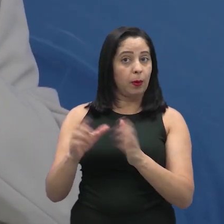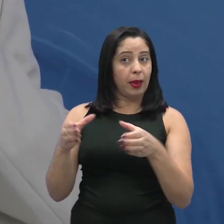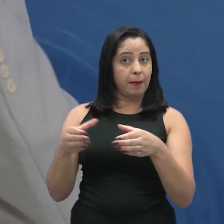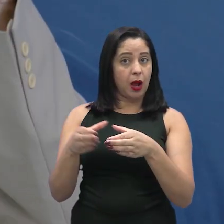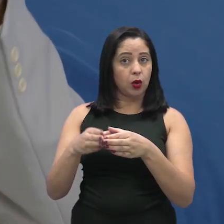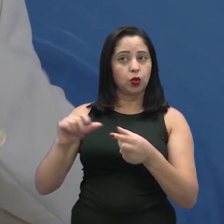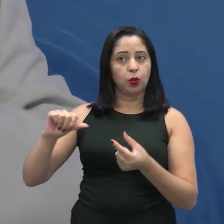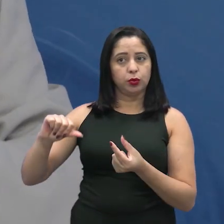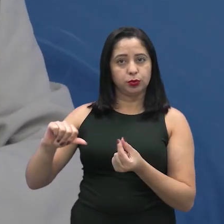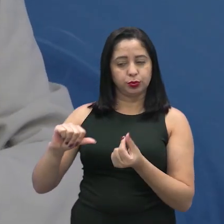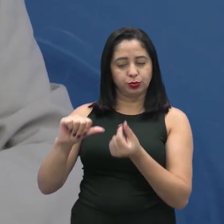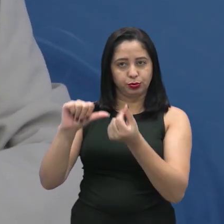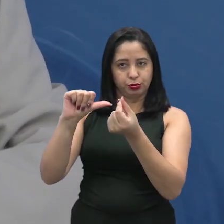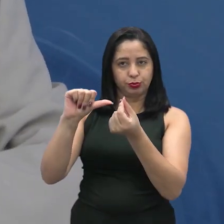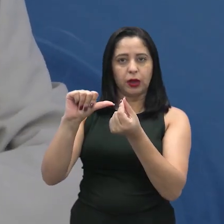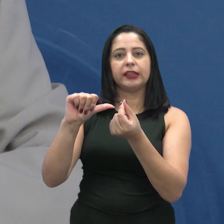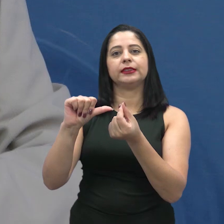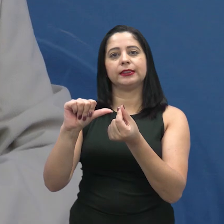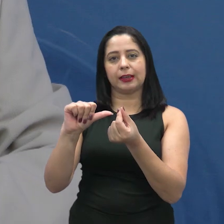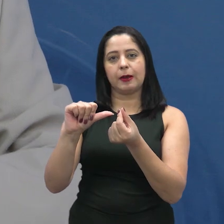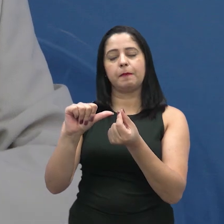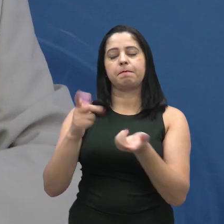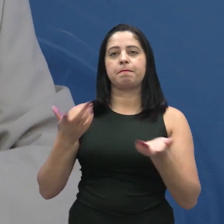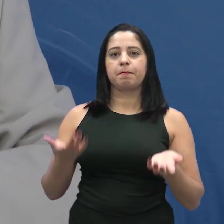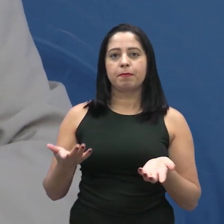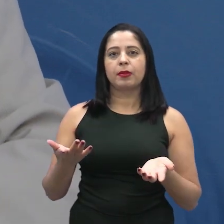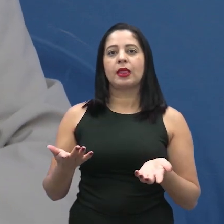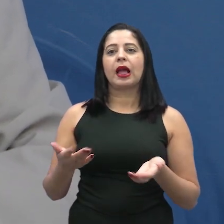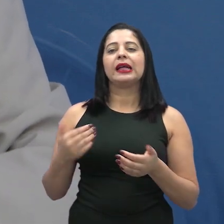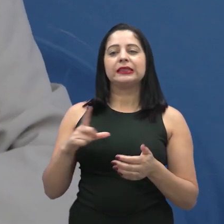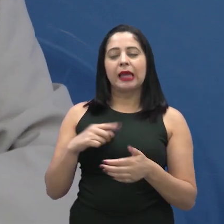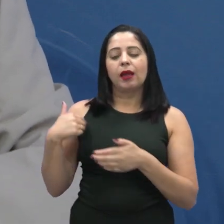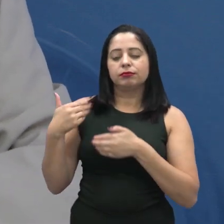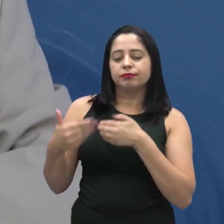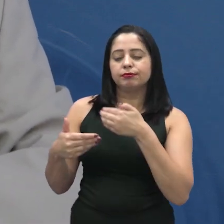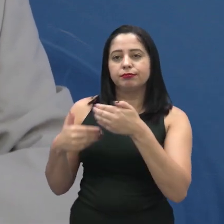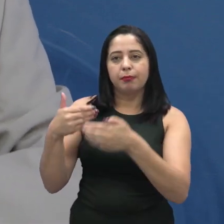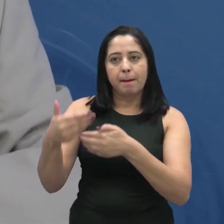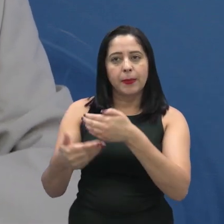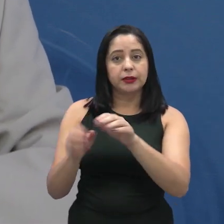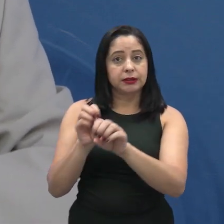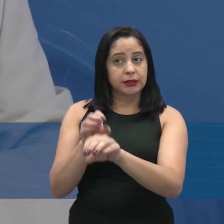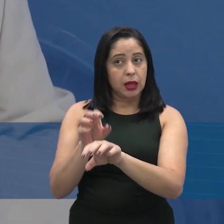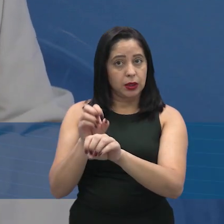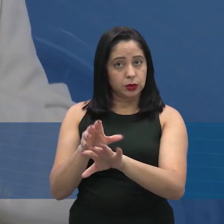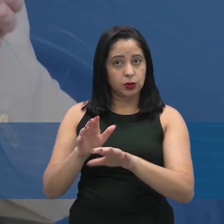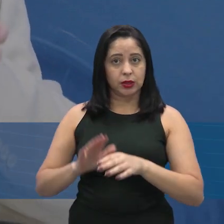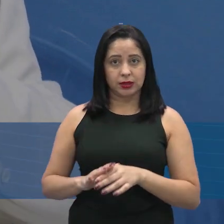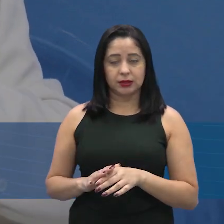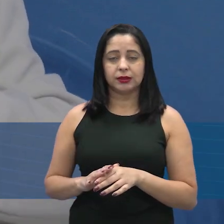é ela, então, dentro desse processo, que é um processo educacional, né, ela